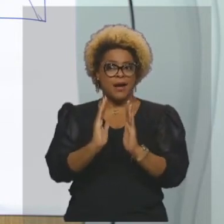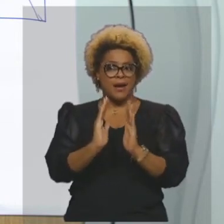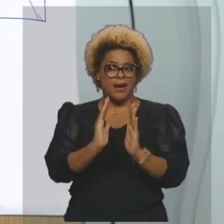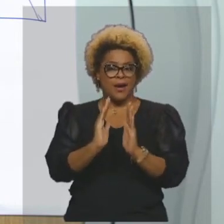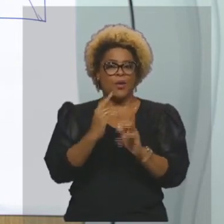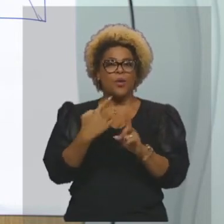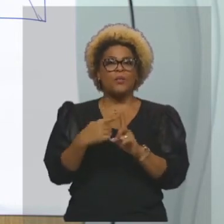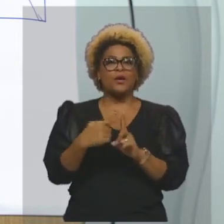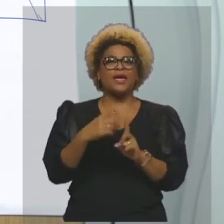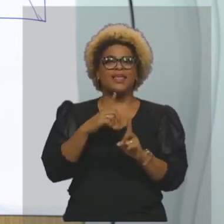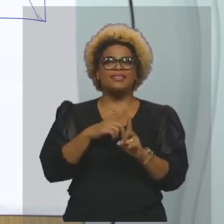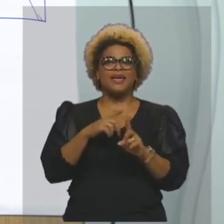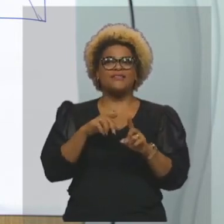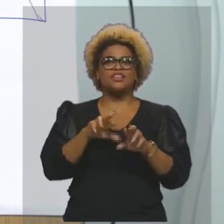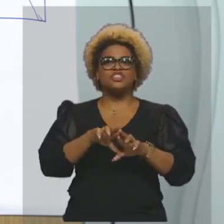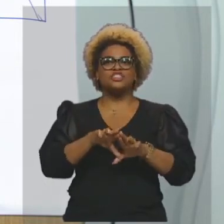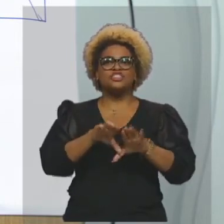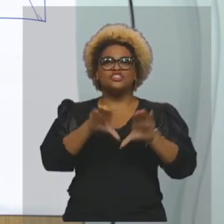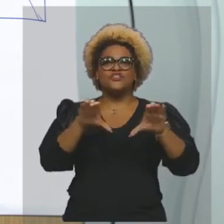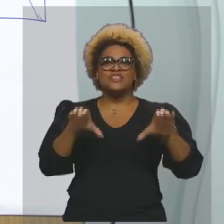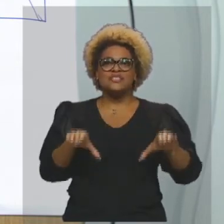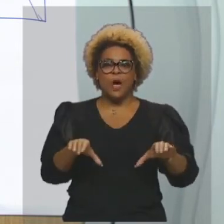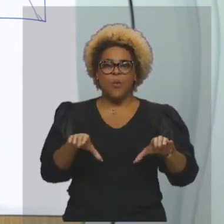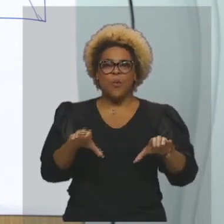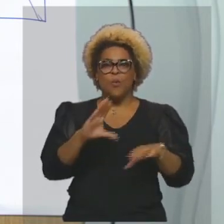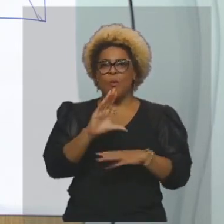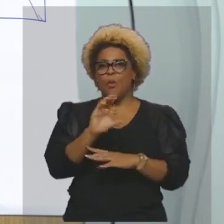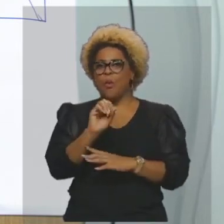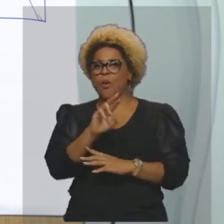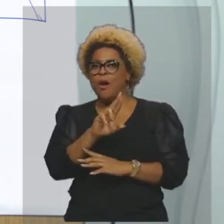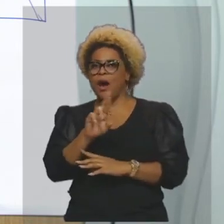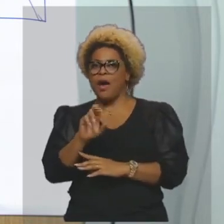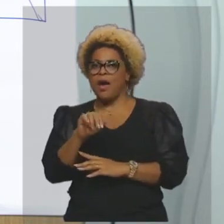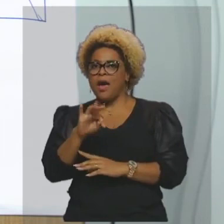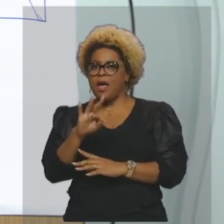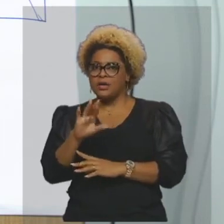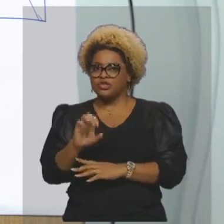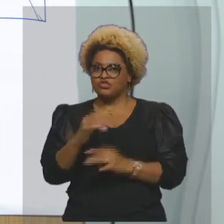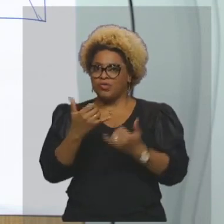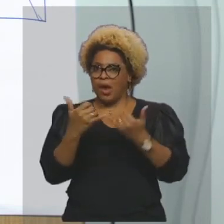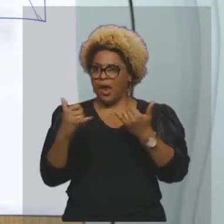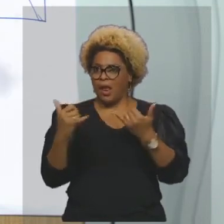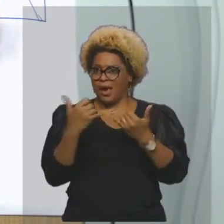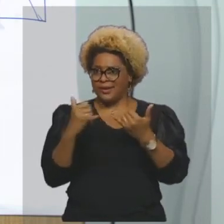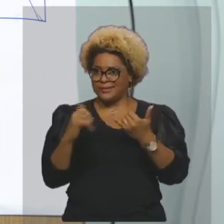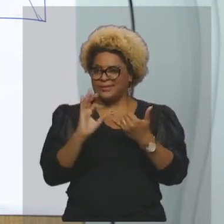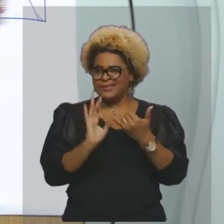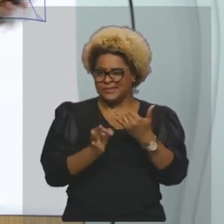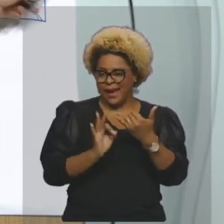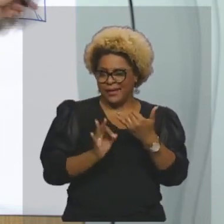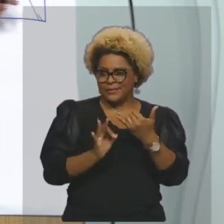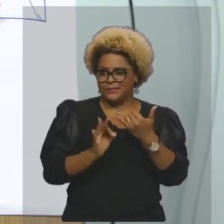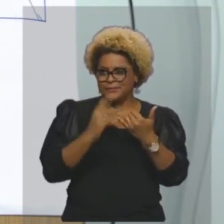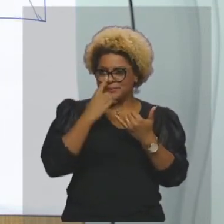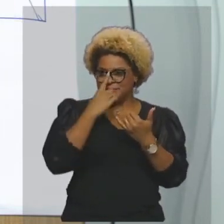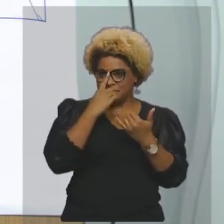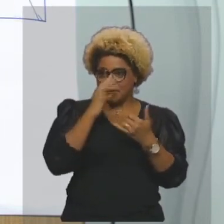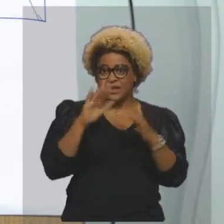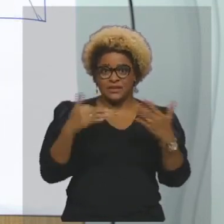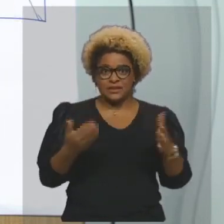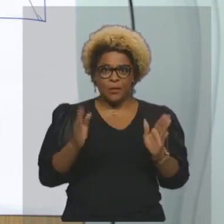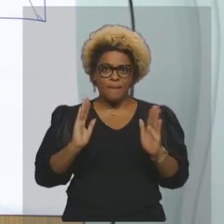estão em posições paralelas, tá bom? Então aqui, ó, houve divisão de corrente, eu tenho uma corrente aqui, outra ali, então aqui está em